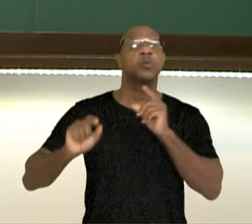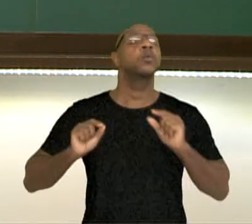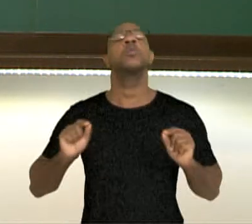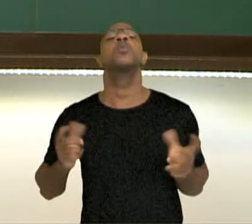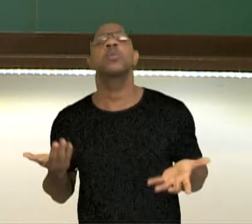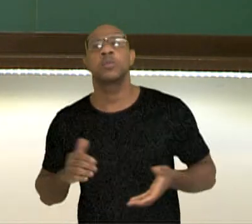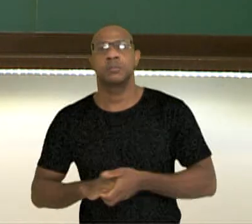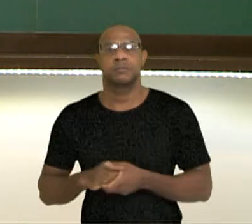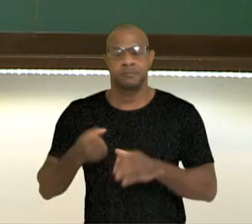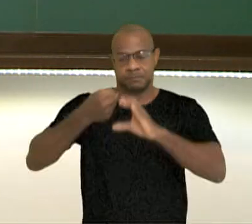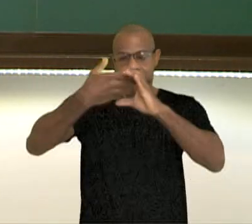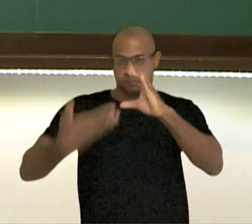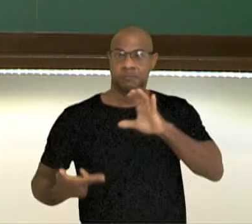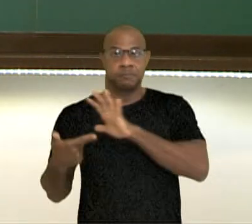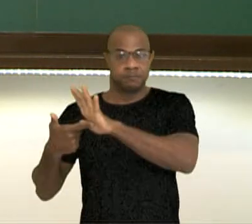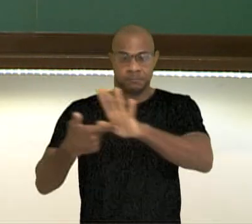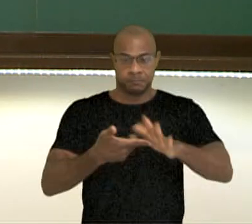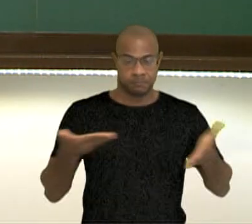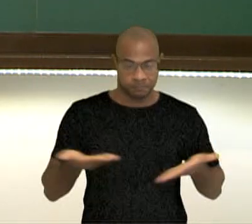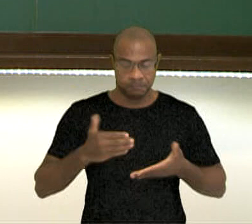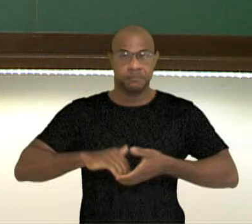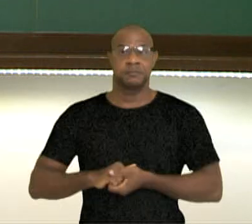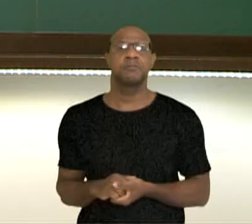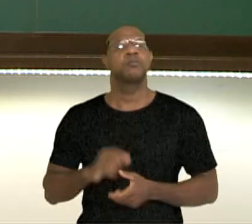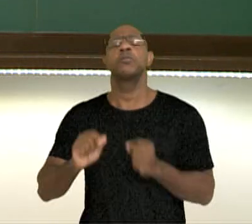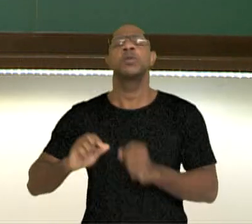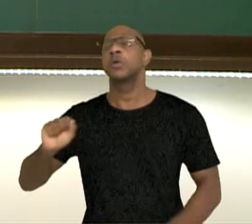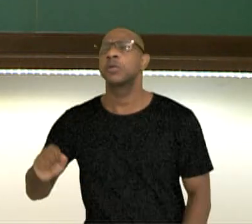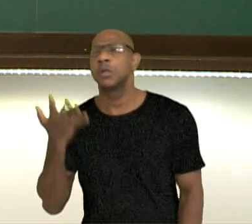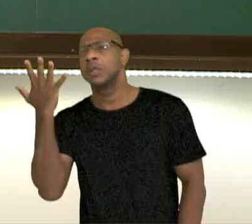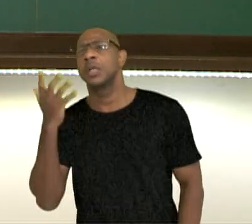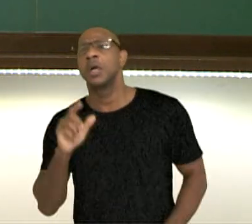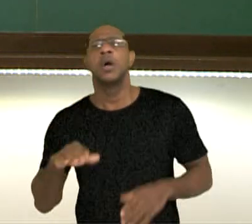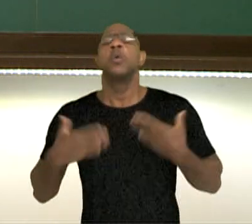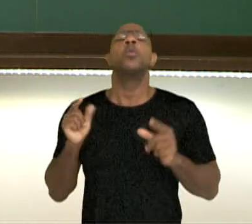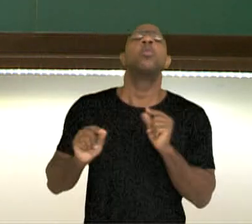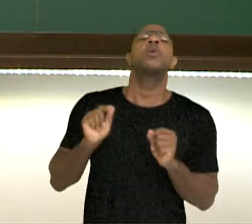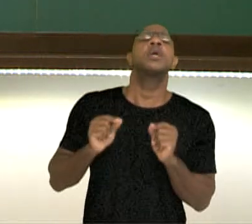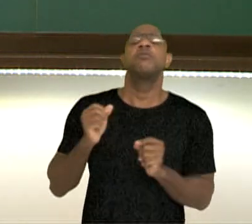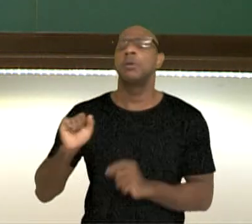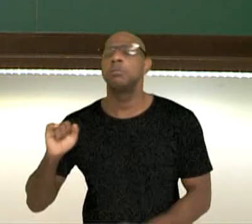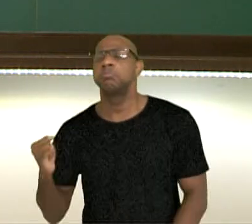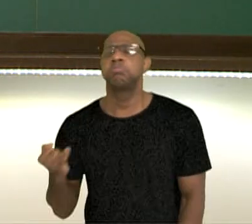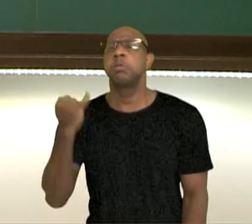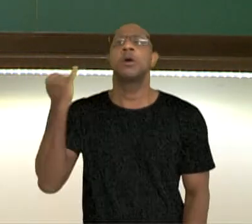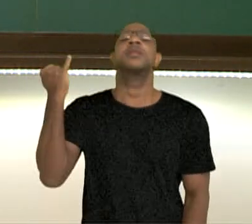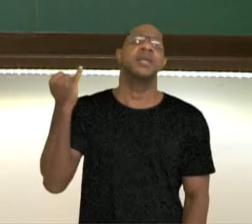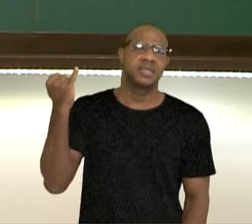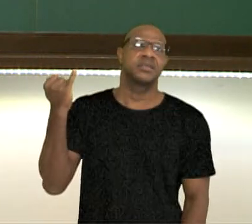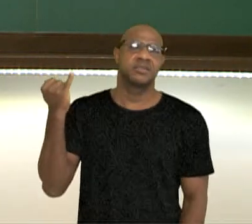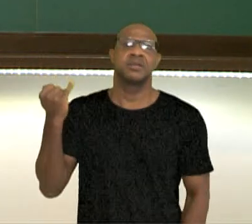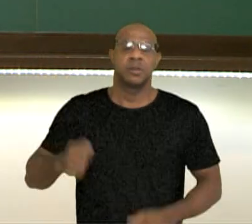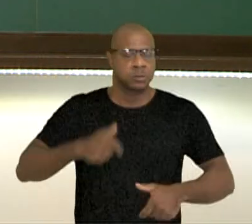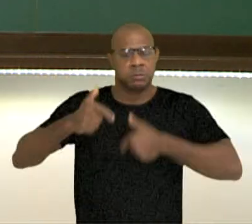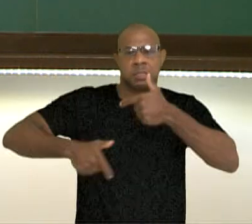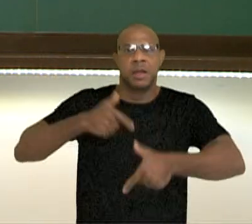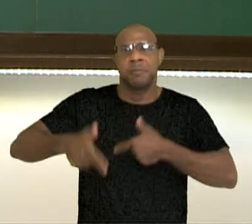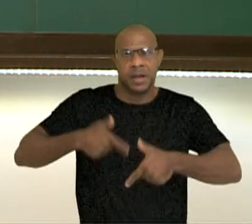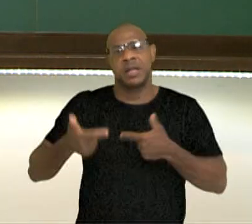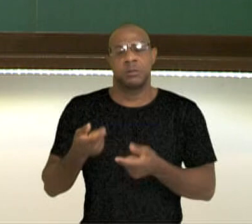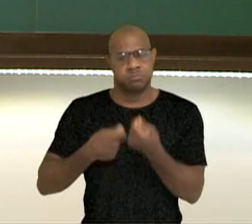aula essas características. O que aconteceu, o que foi importante no sentido de atividades